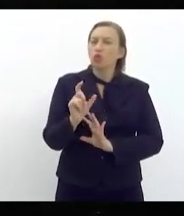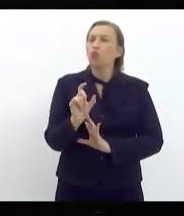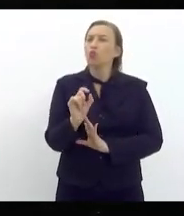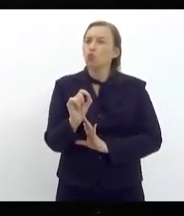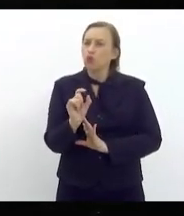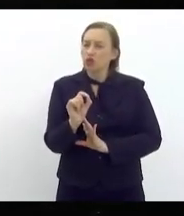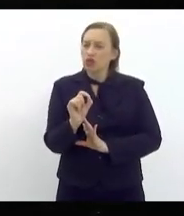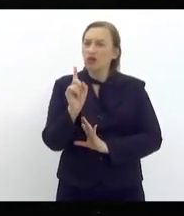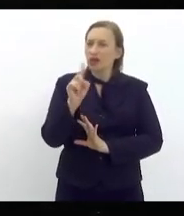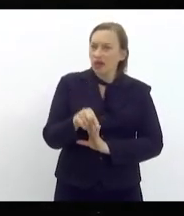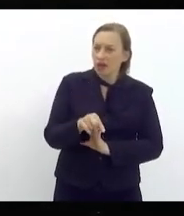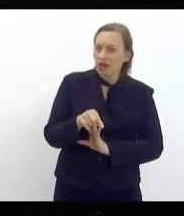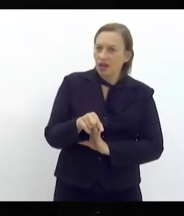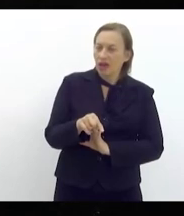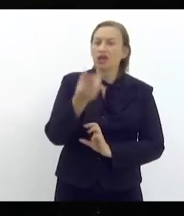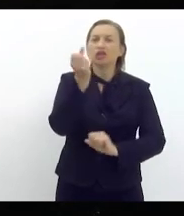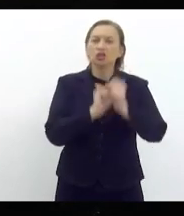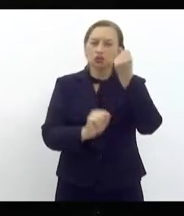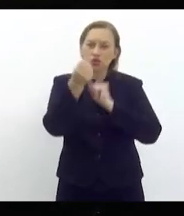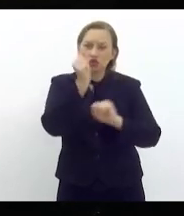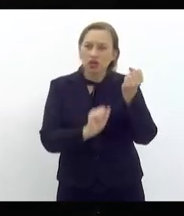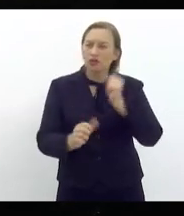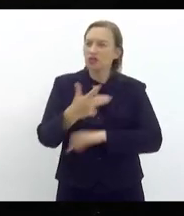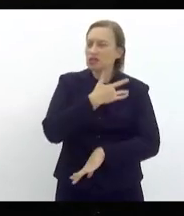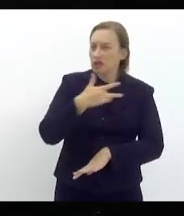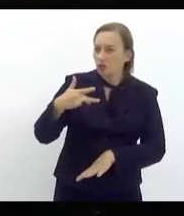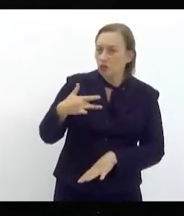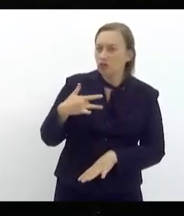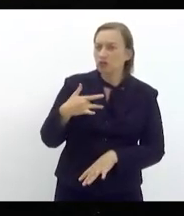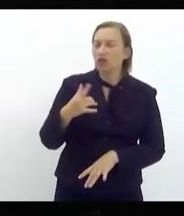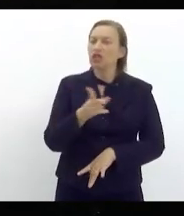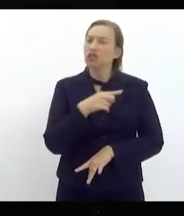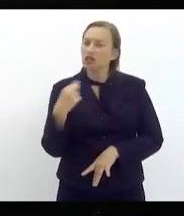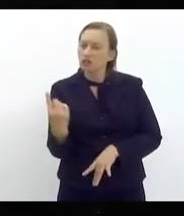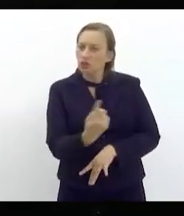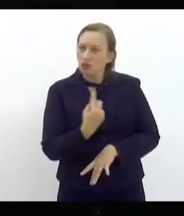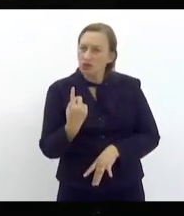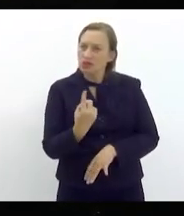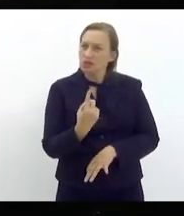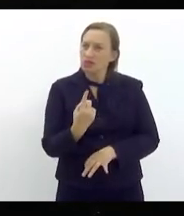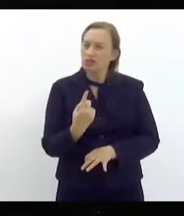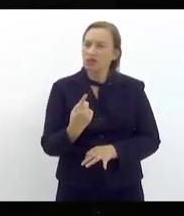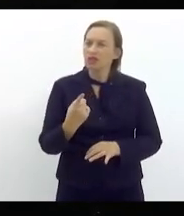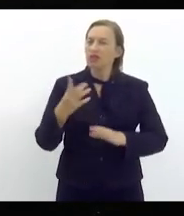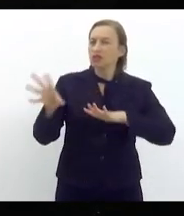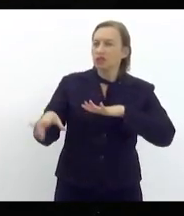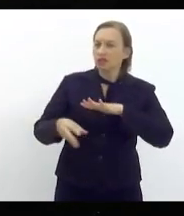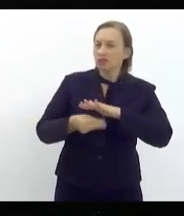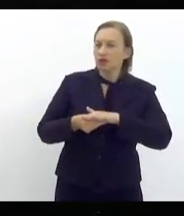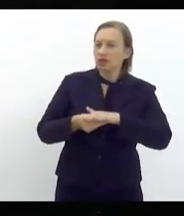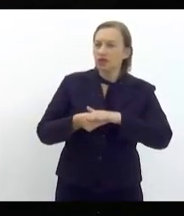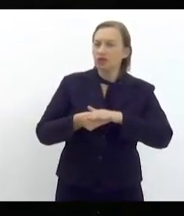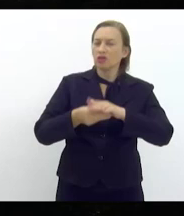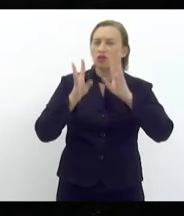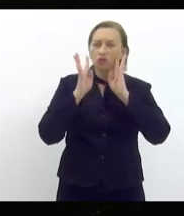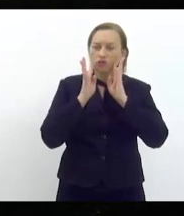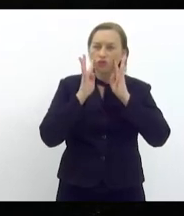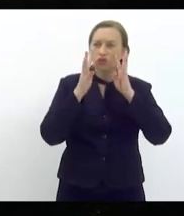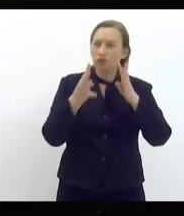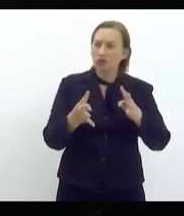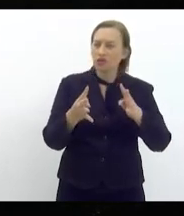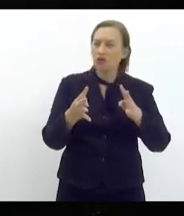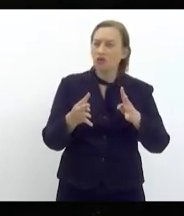seria o Complexo Industrial da Saúde. E nas nossas emendas, eu chamo a atenção a